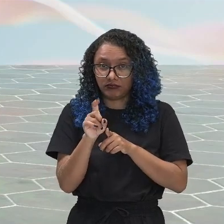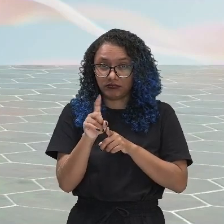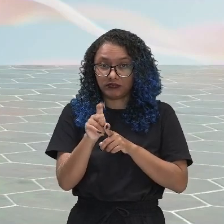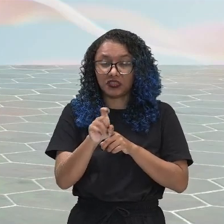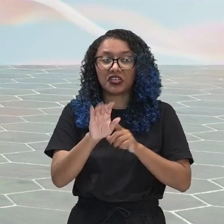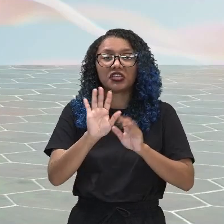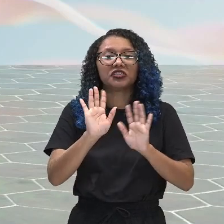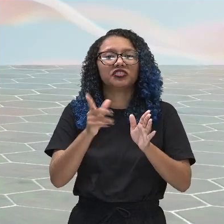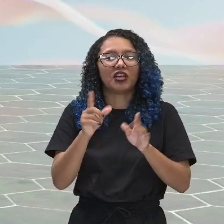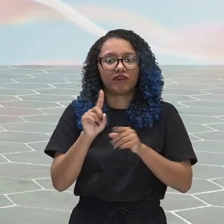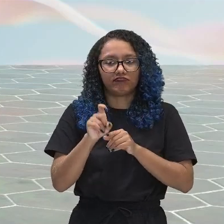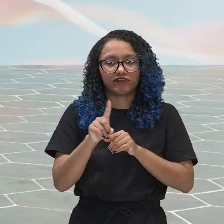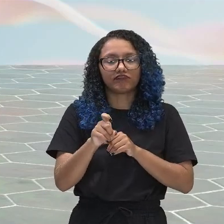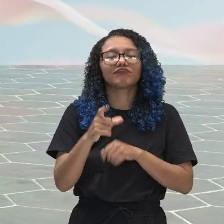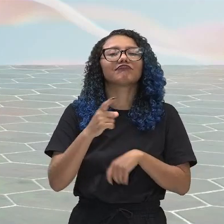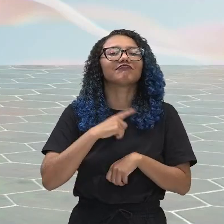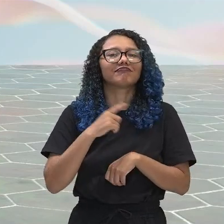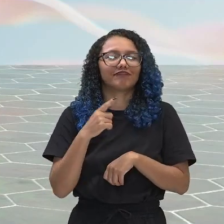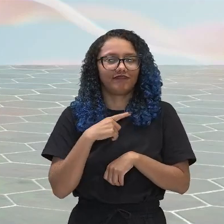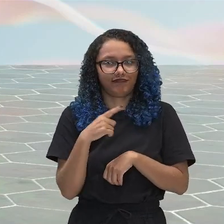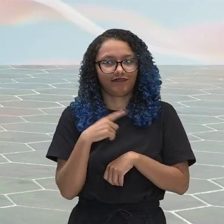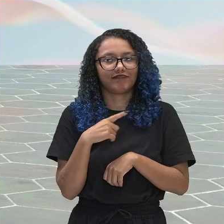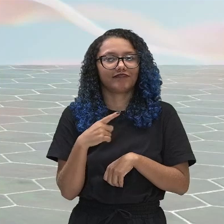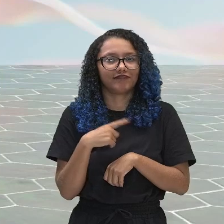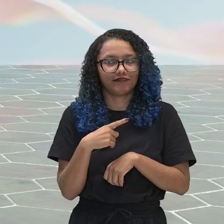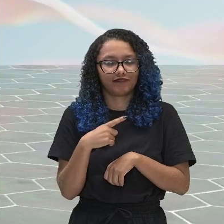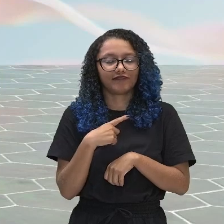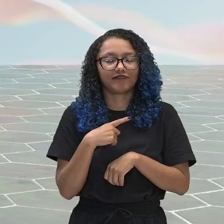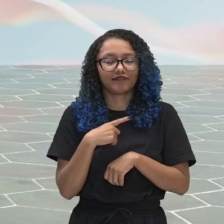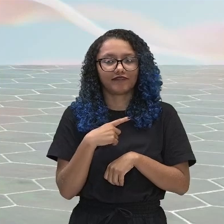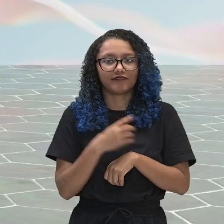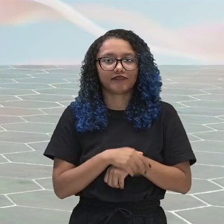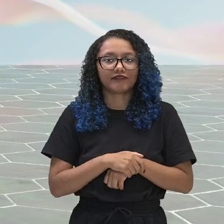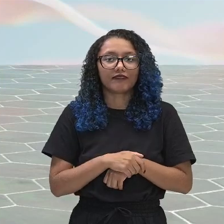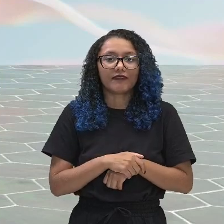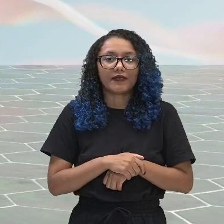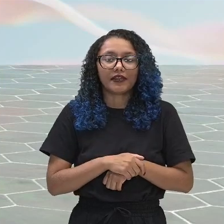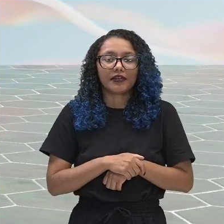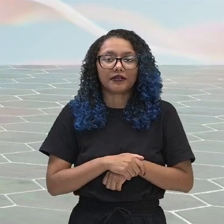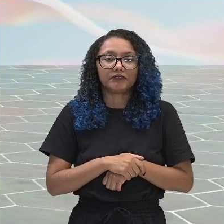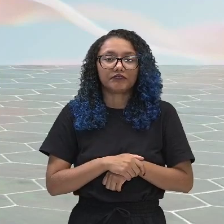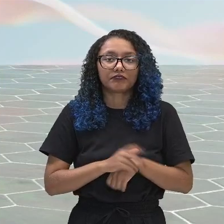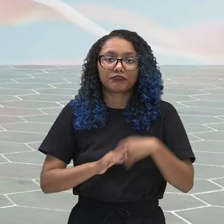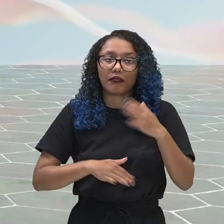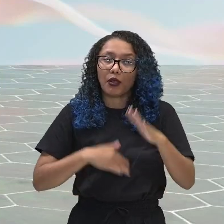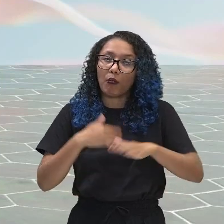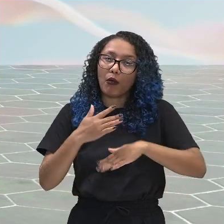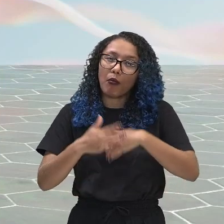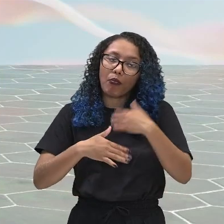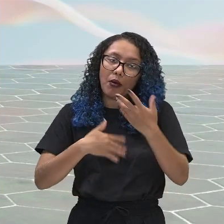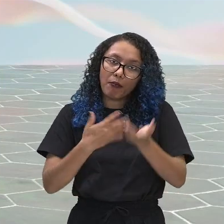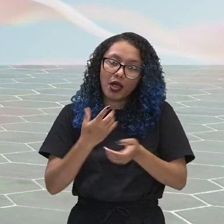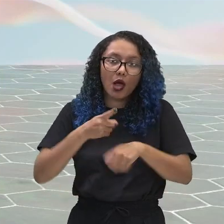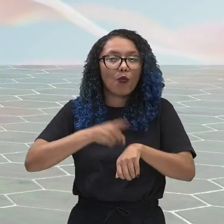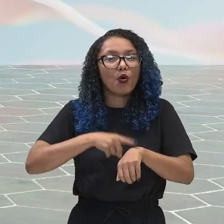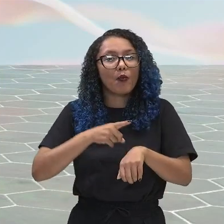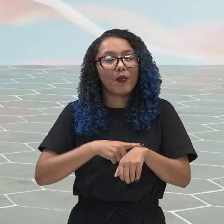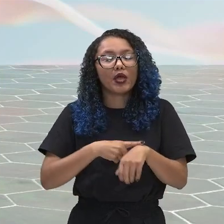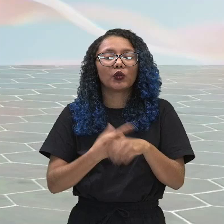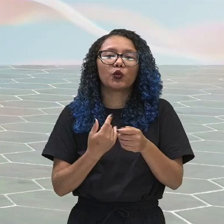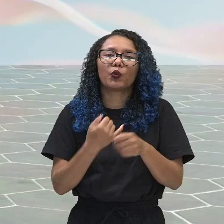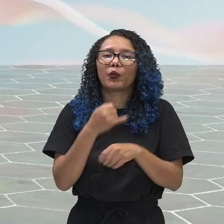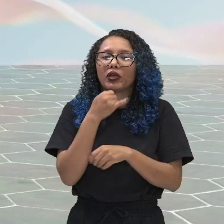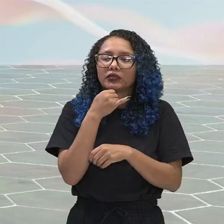conter espermatozoides. E no processo de reprodução, de um coito, né, no